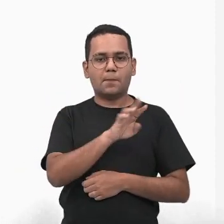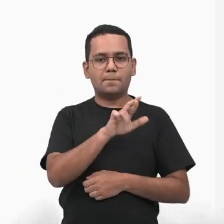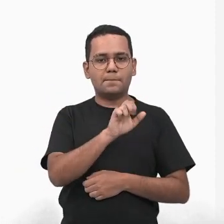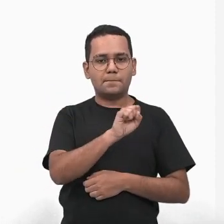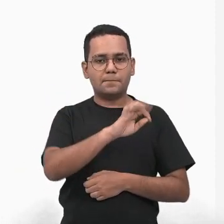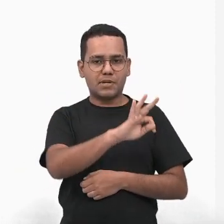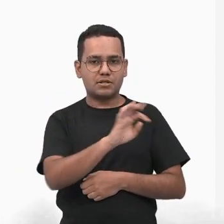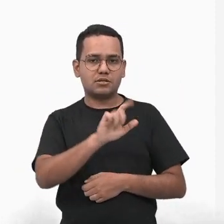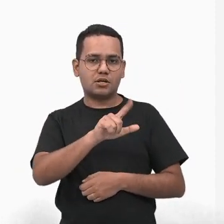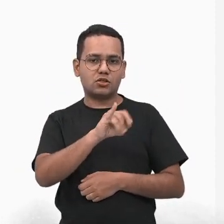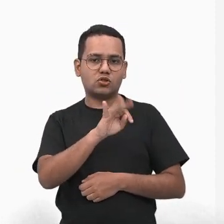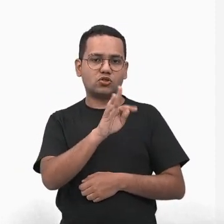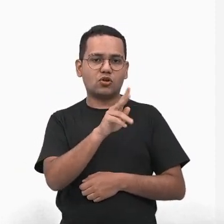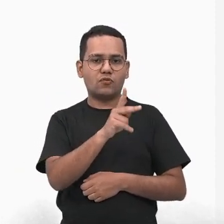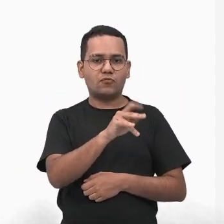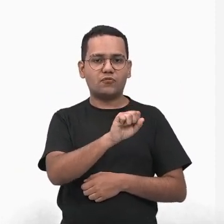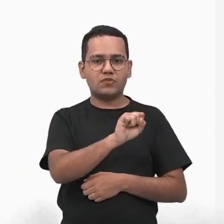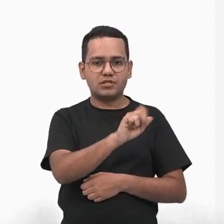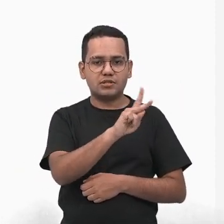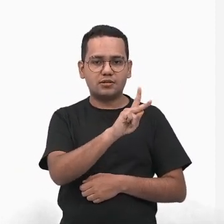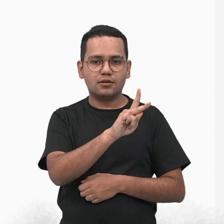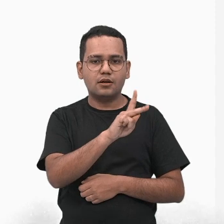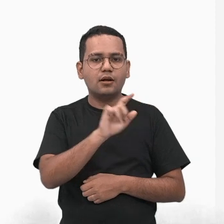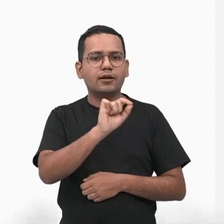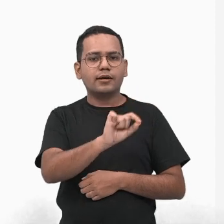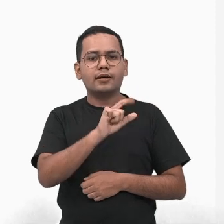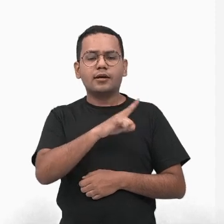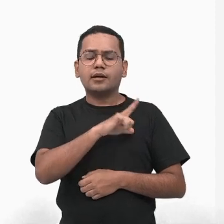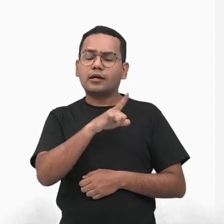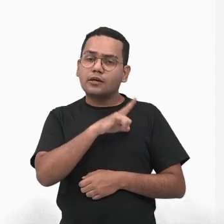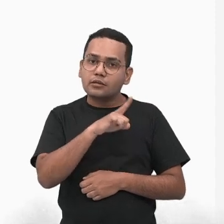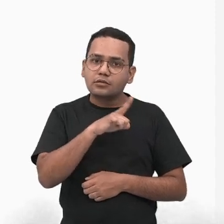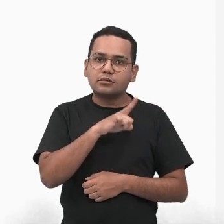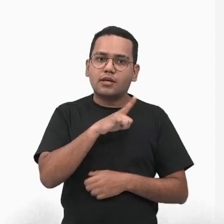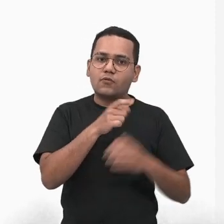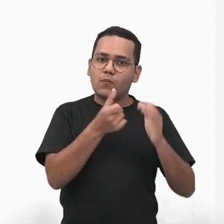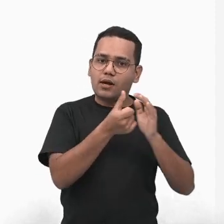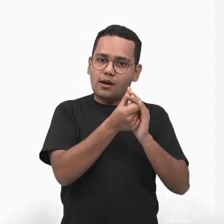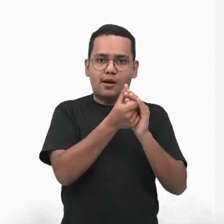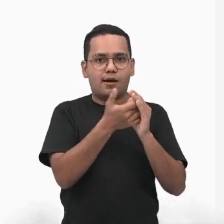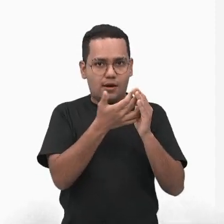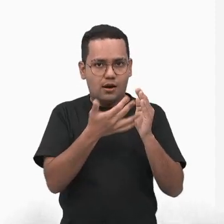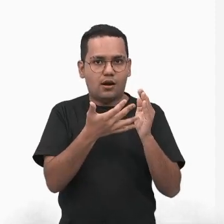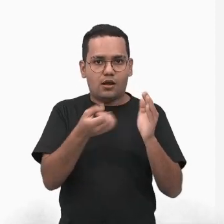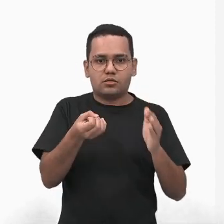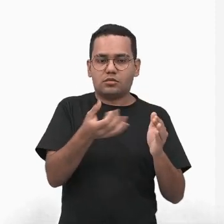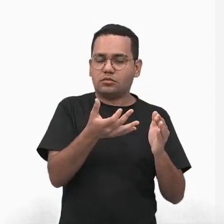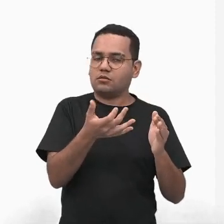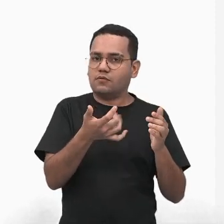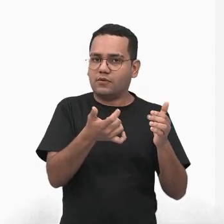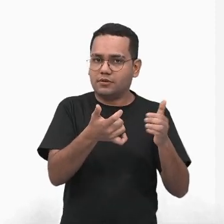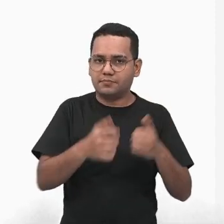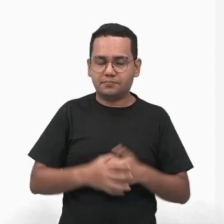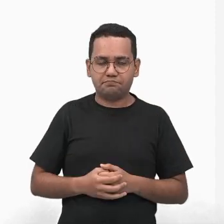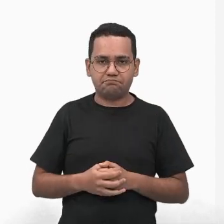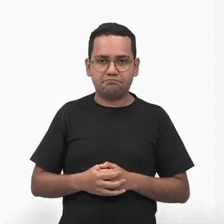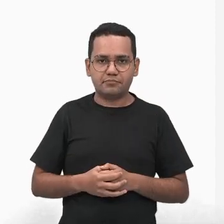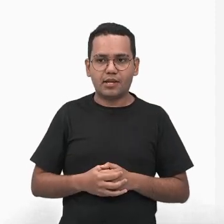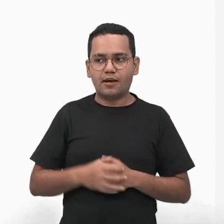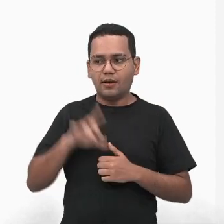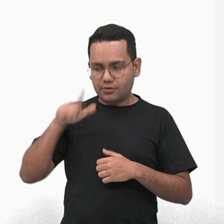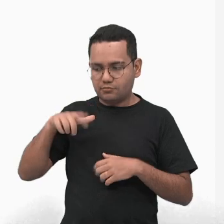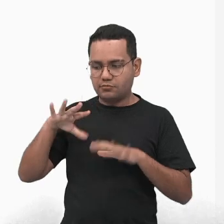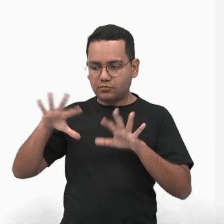acabaria colaborando com a nova fase da guerra, a entrada dos estadunidenses e a saída da